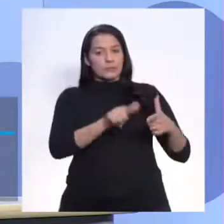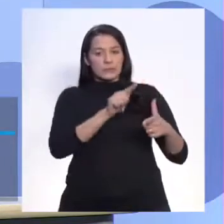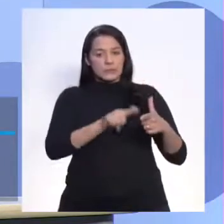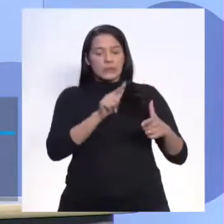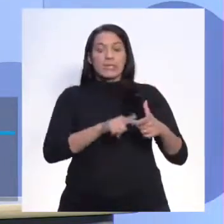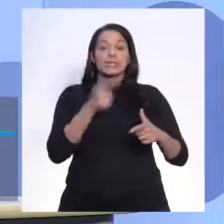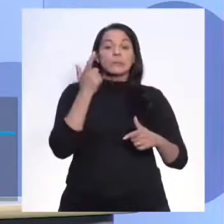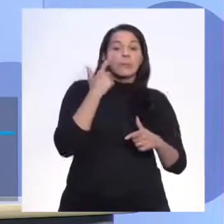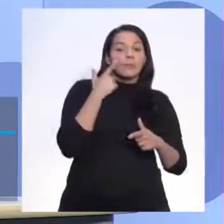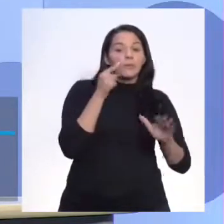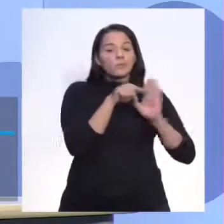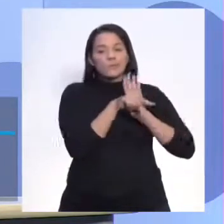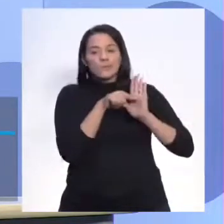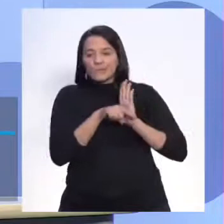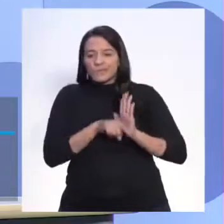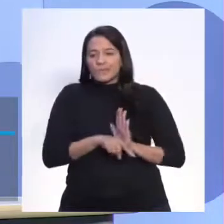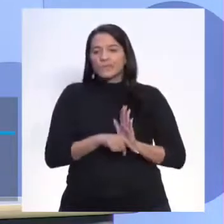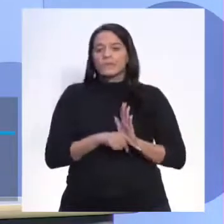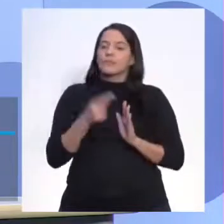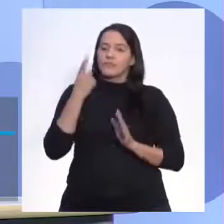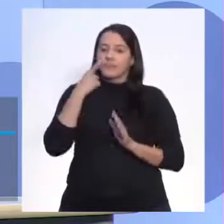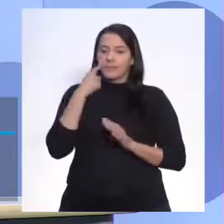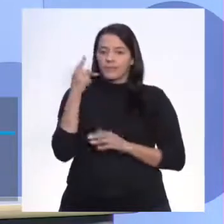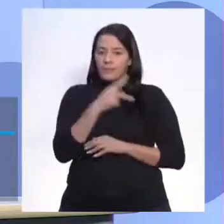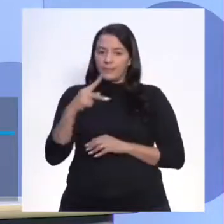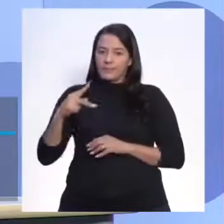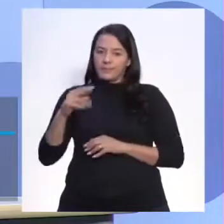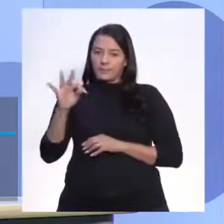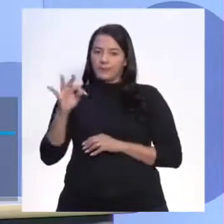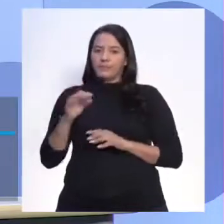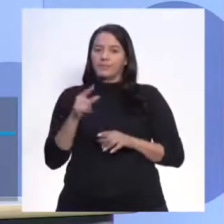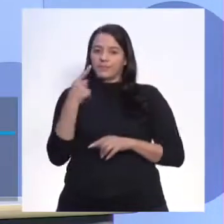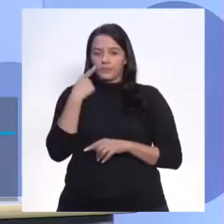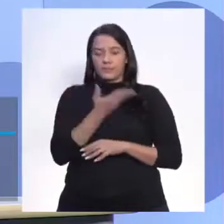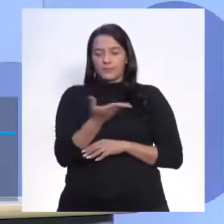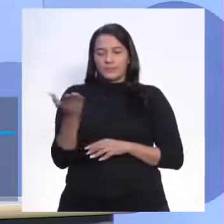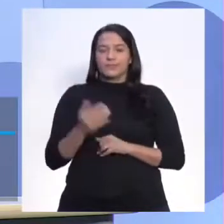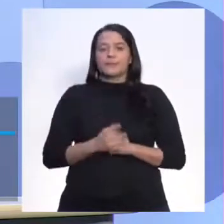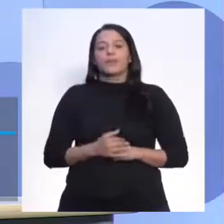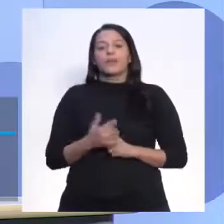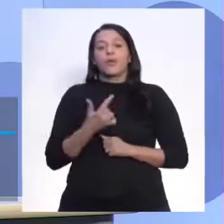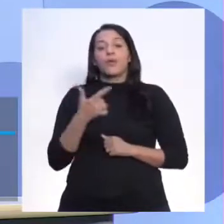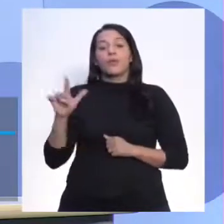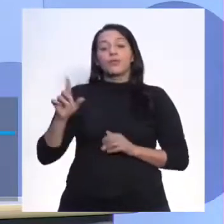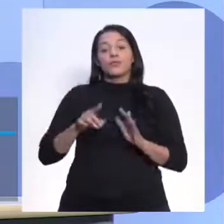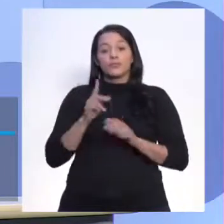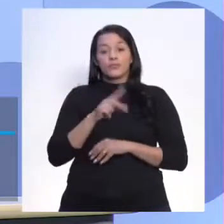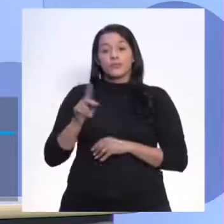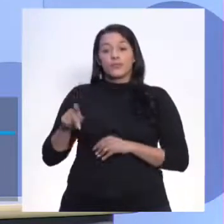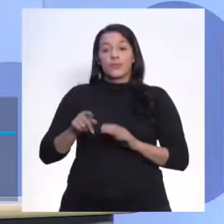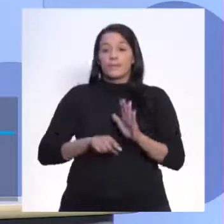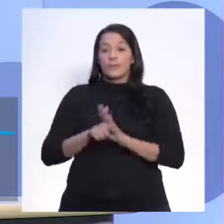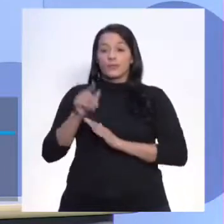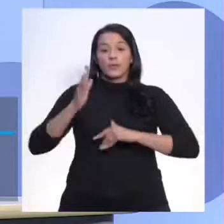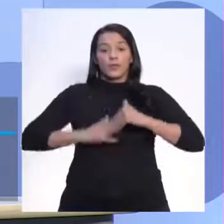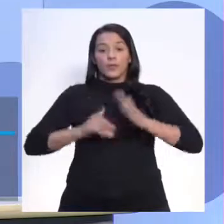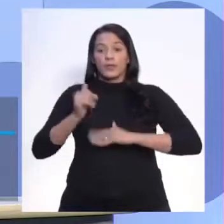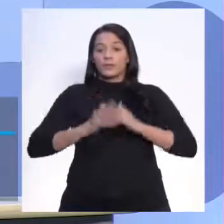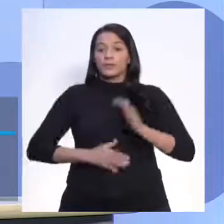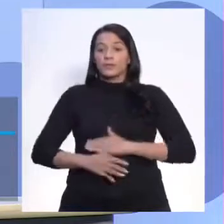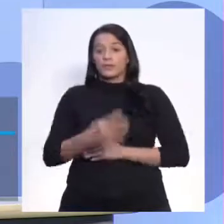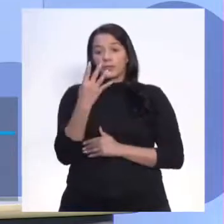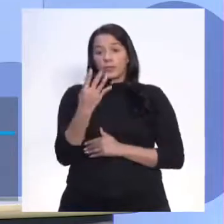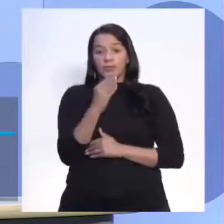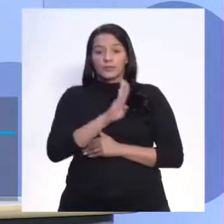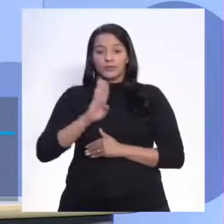verificando o que eles podem fazer para que apareça lá o PPT para vocês, tá bom? E em relação ao professor Joelson, que perguntou sobre as habilidades do 4º